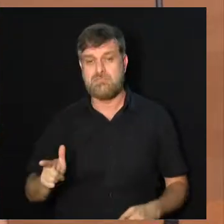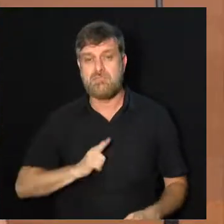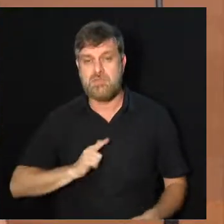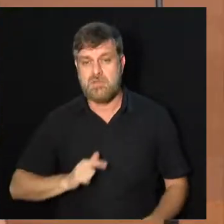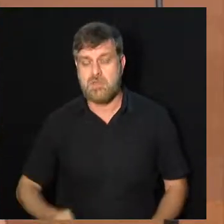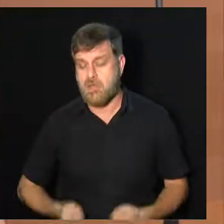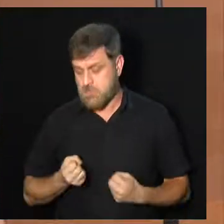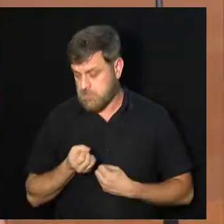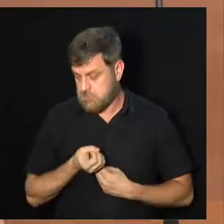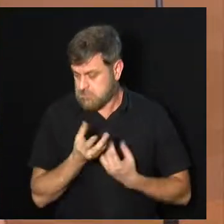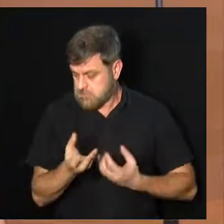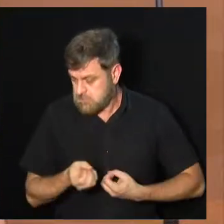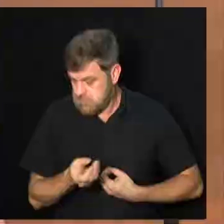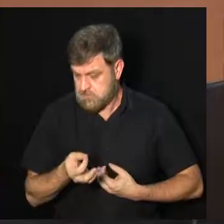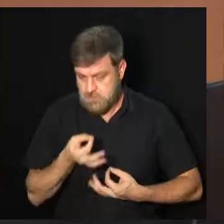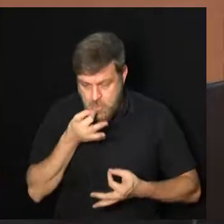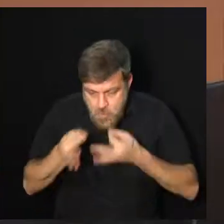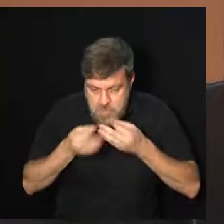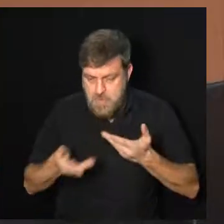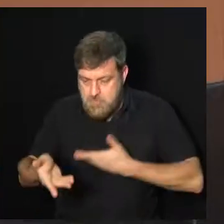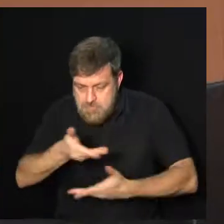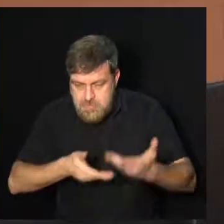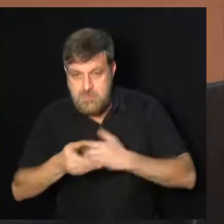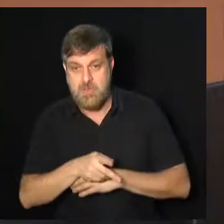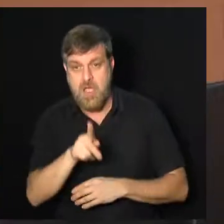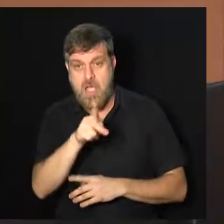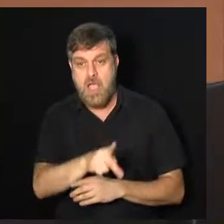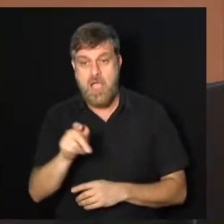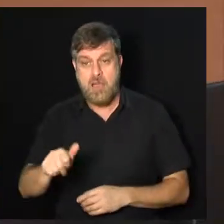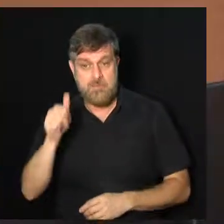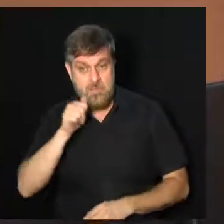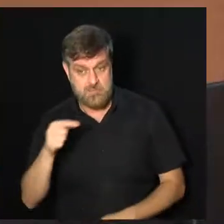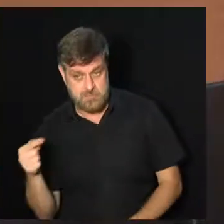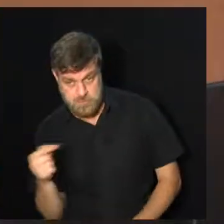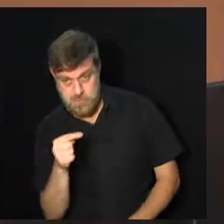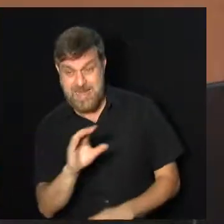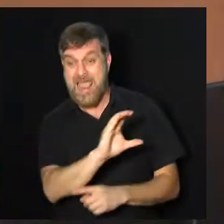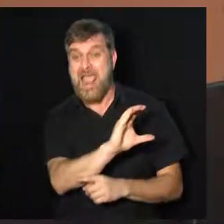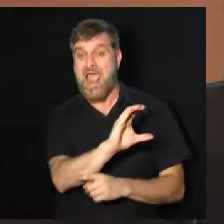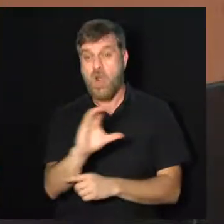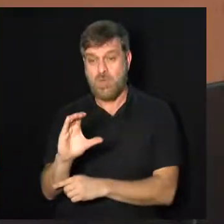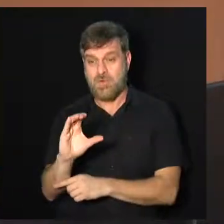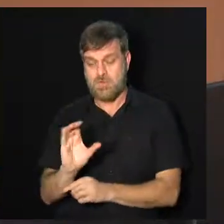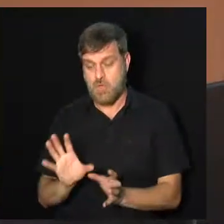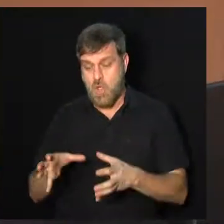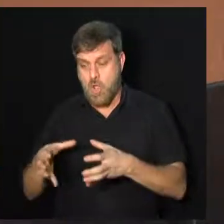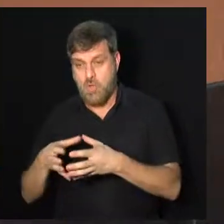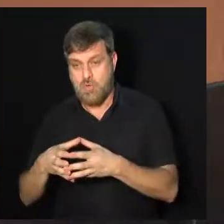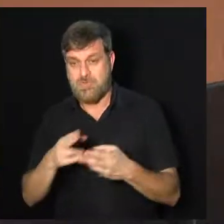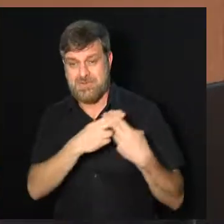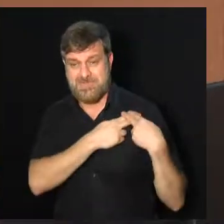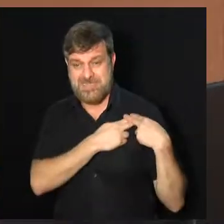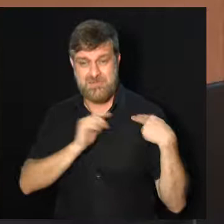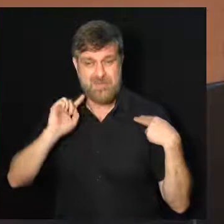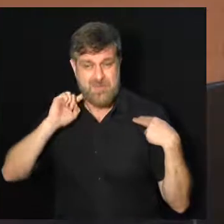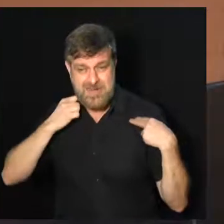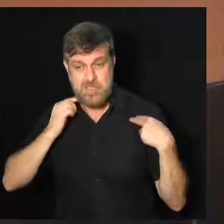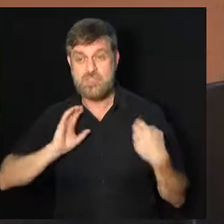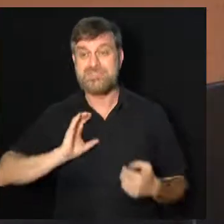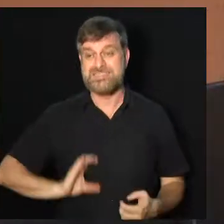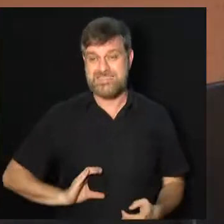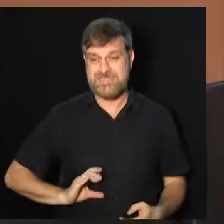sua expressão, para a discussão. A professora Emília, que é coordenadora do Fórum Lixo e Cidadania, falou do papel